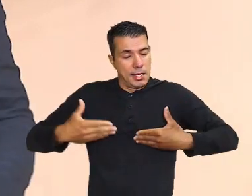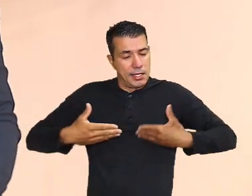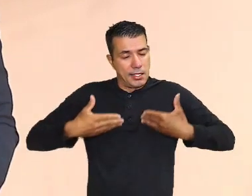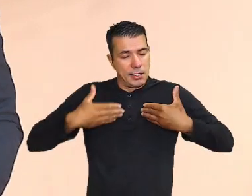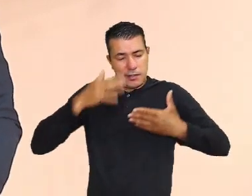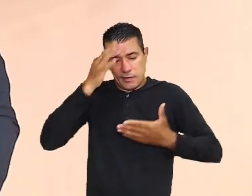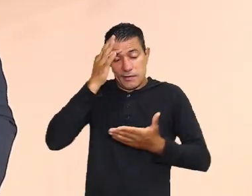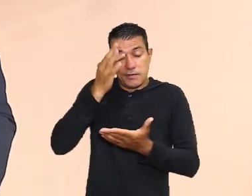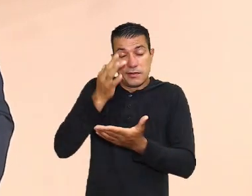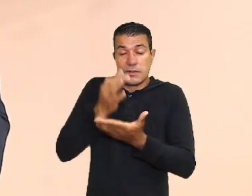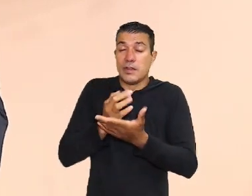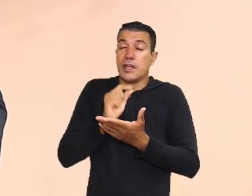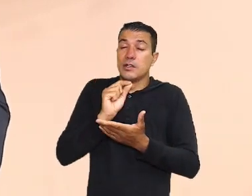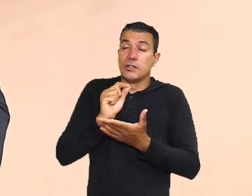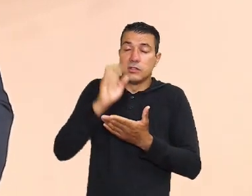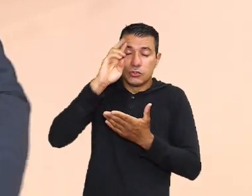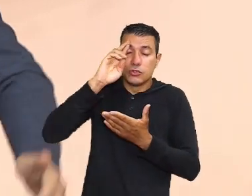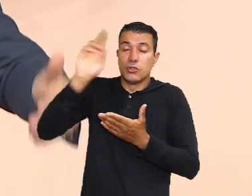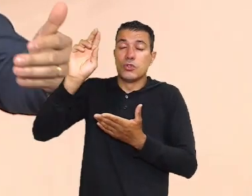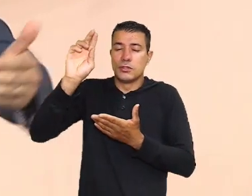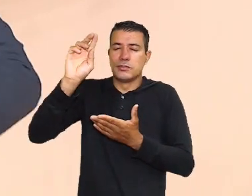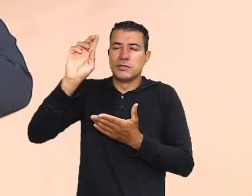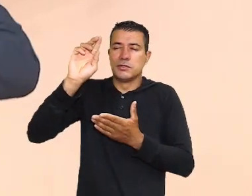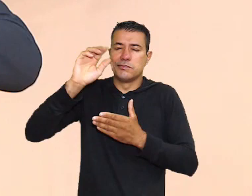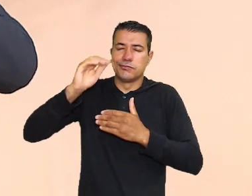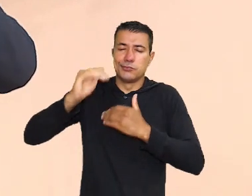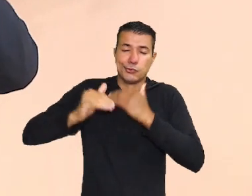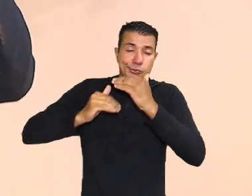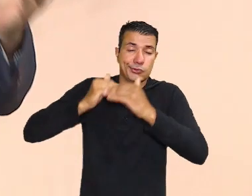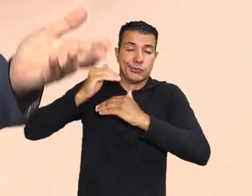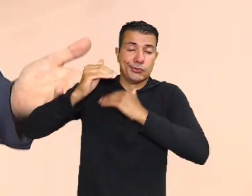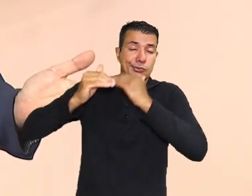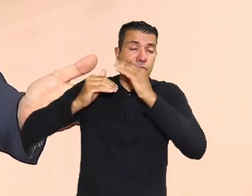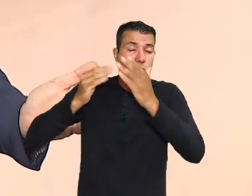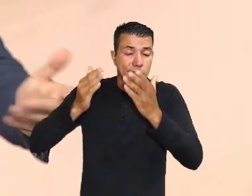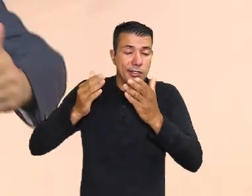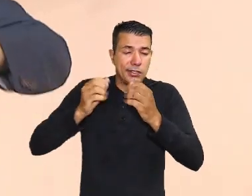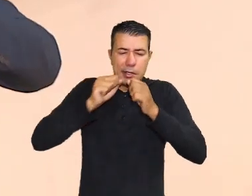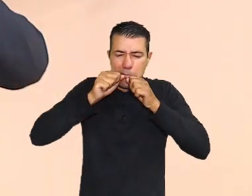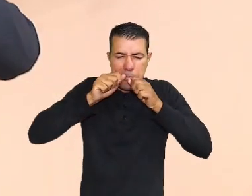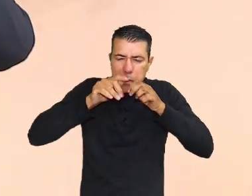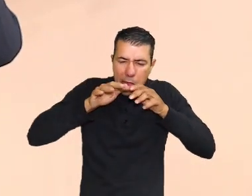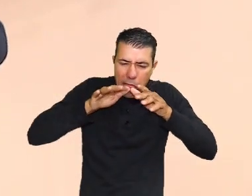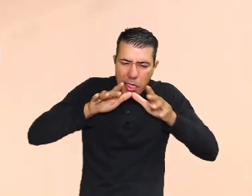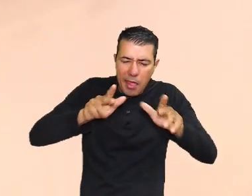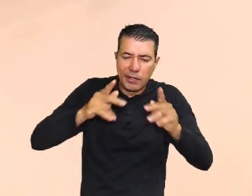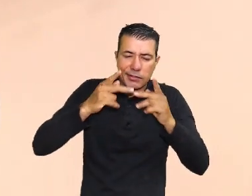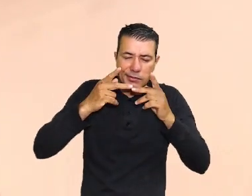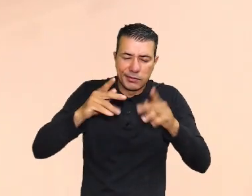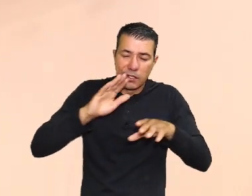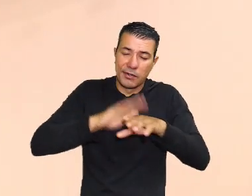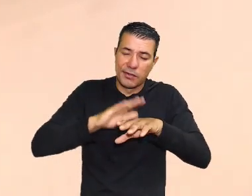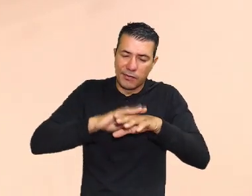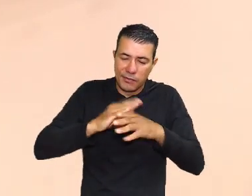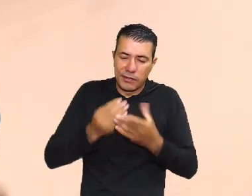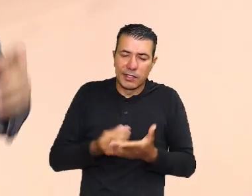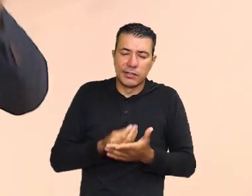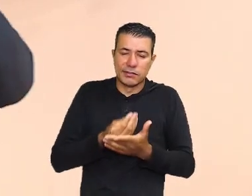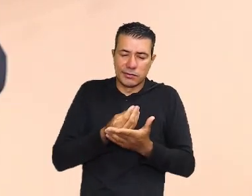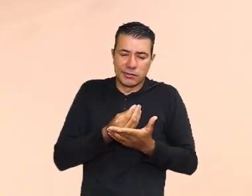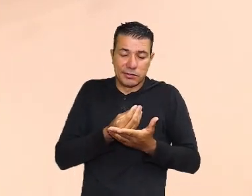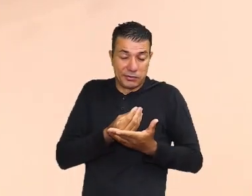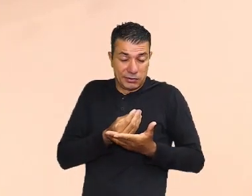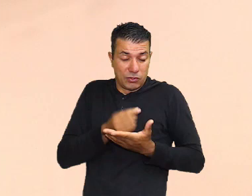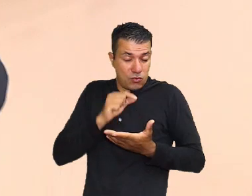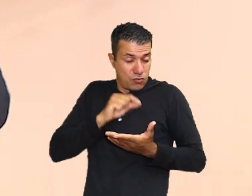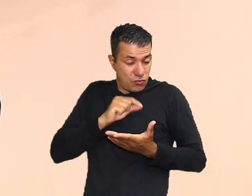sermos fiéis. Que o Senhor, ó Deus, multiplique os resultados daquilo que nós temos colocado em Tuas mãos. Colocamos